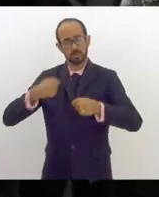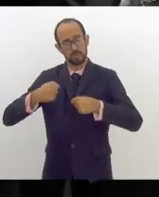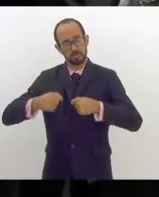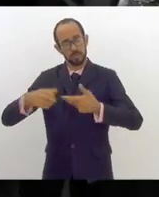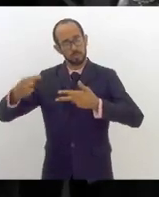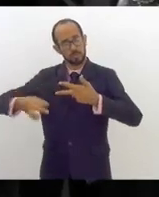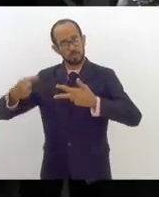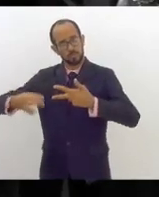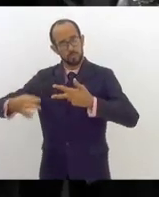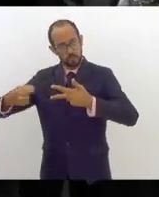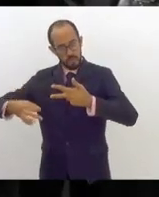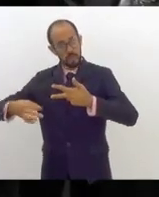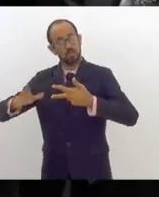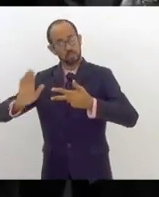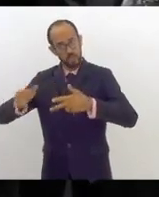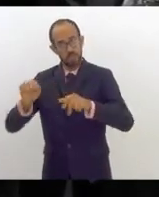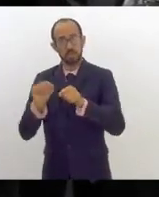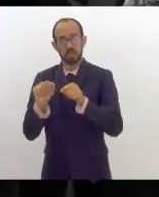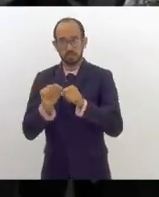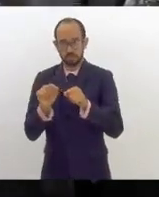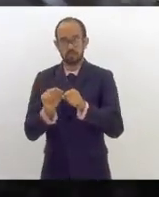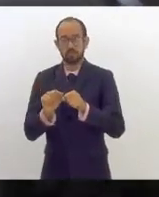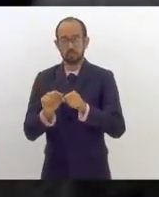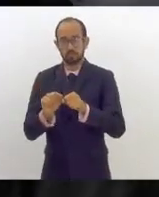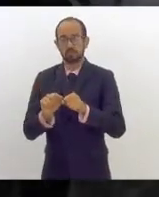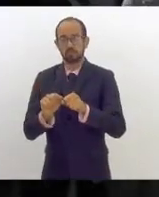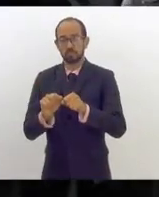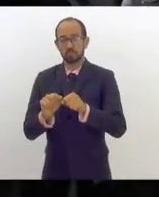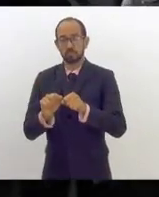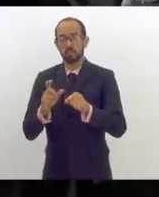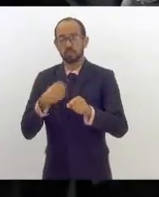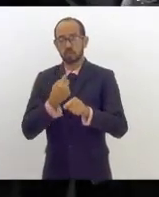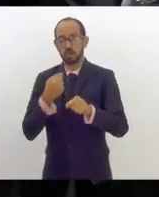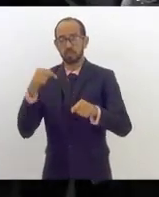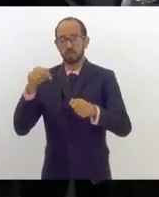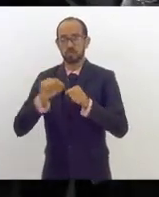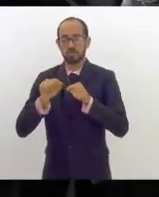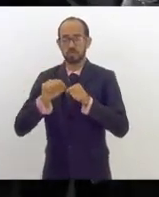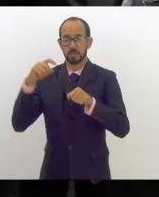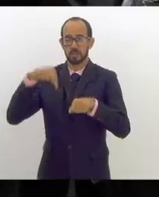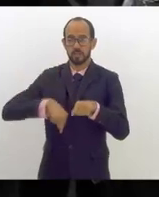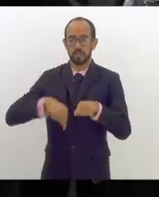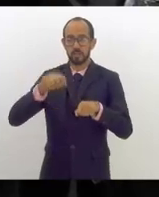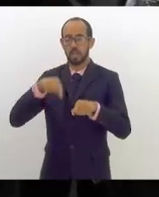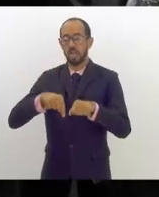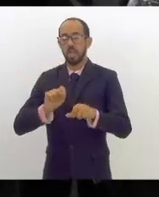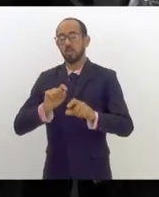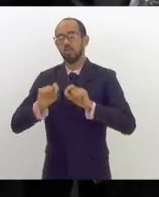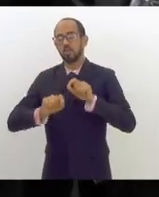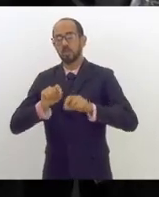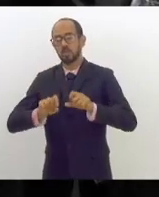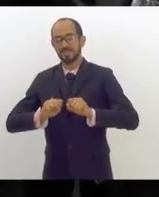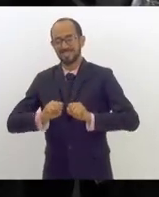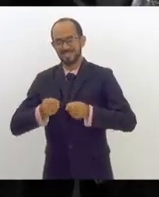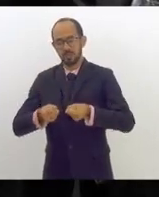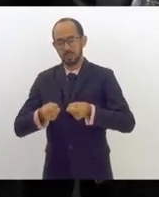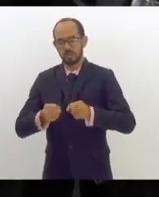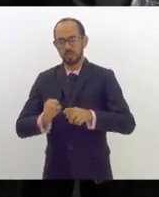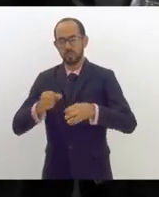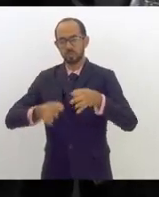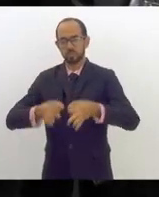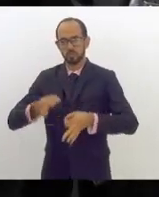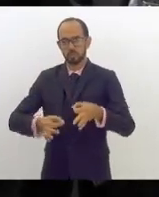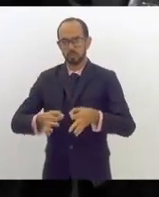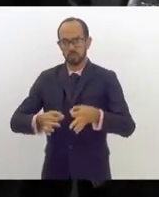Judiciário que está sendo e o que nós estamos fazendo aqui nesse momento é dar segurança jurídica para